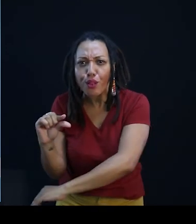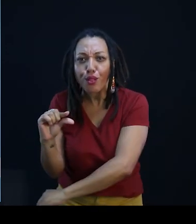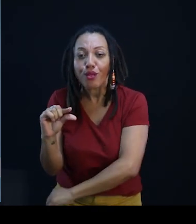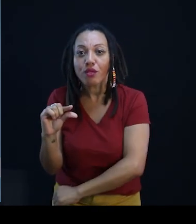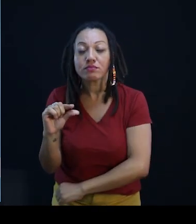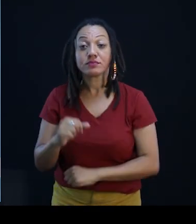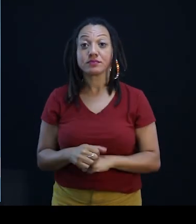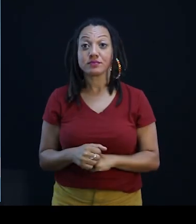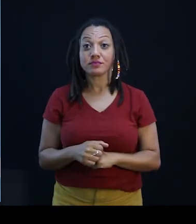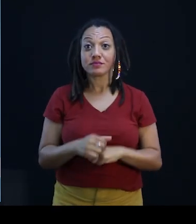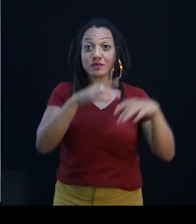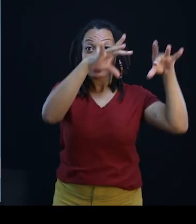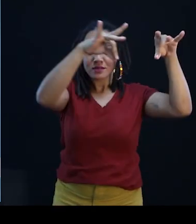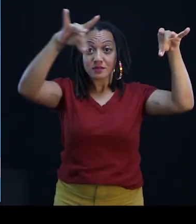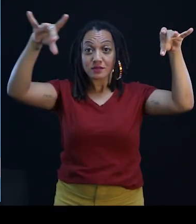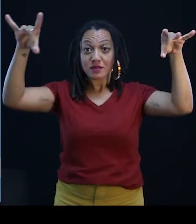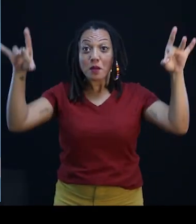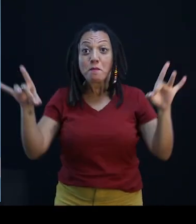pequenininha. E depois de estender?